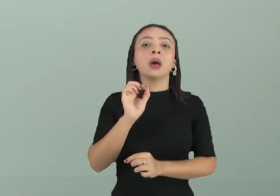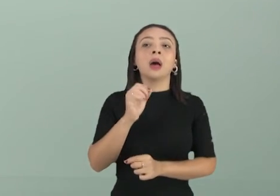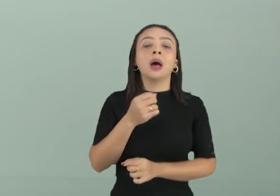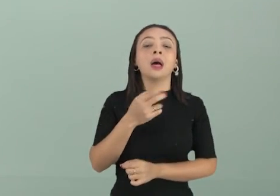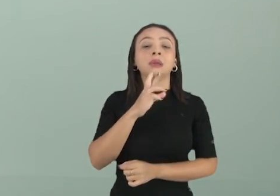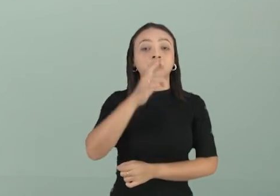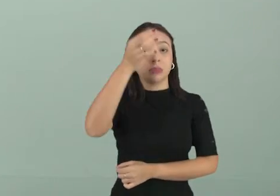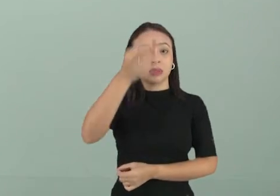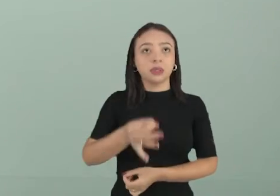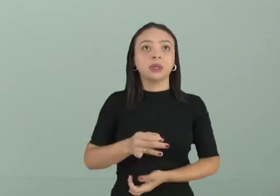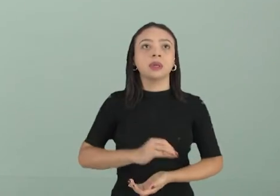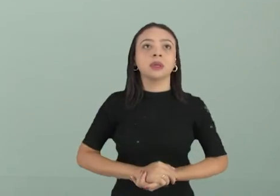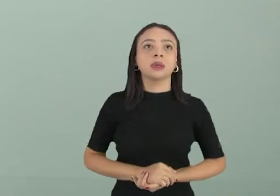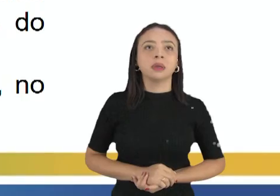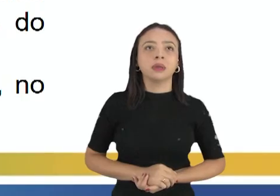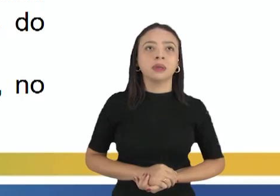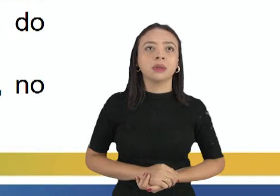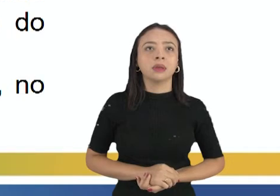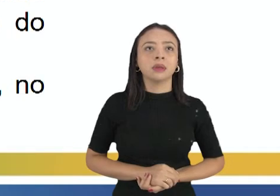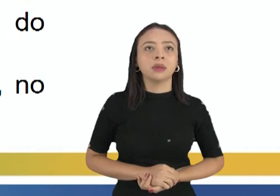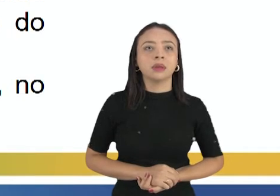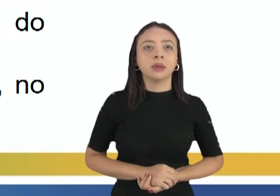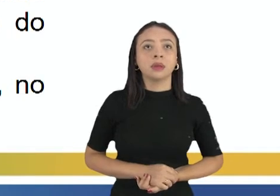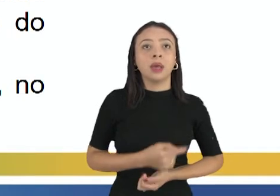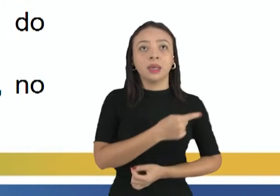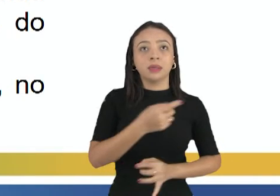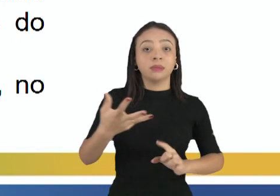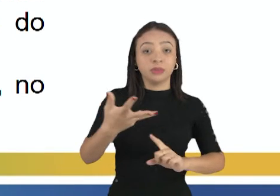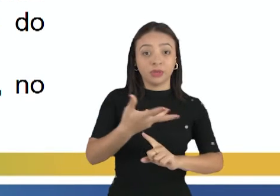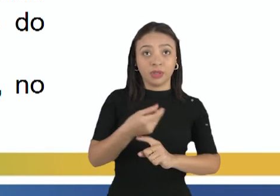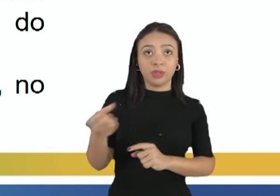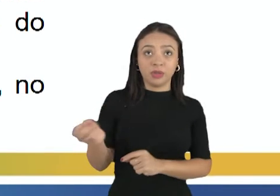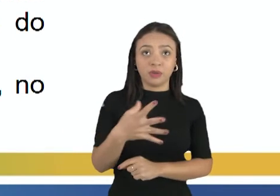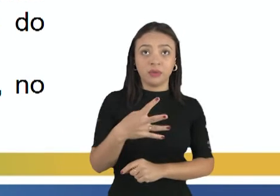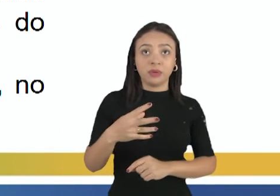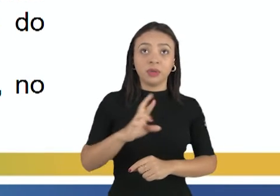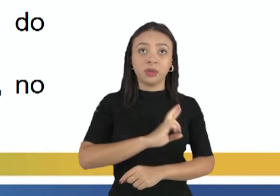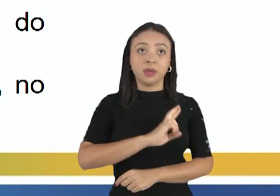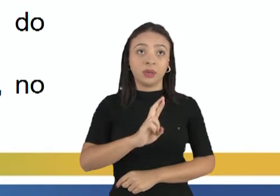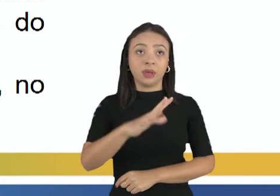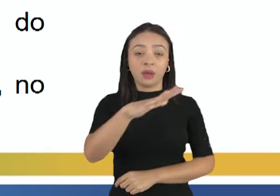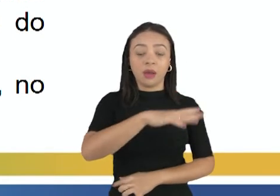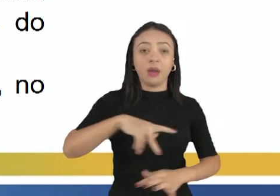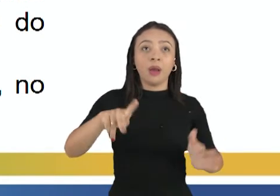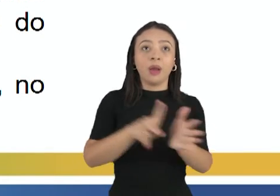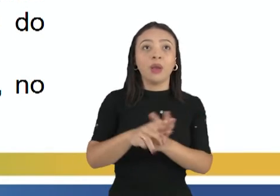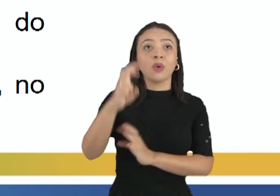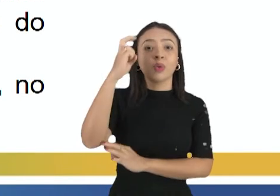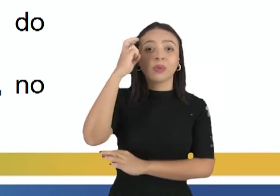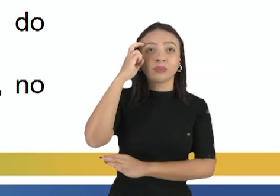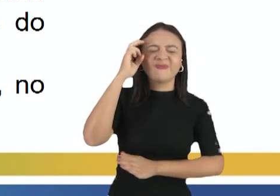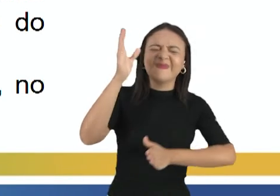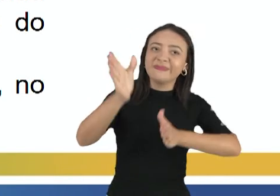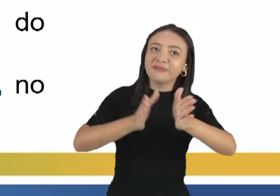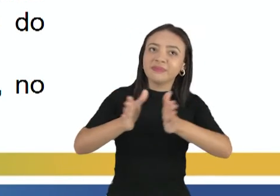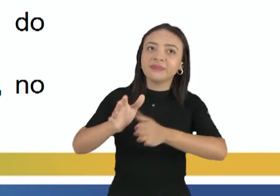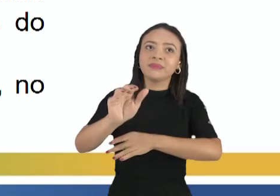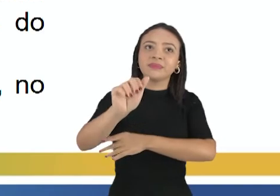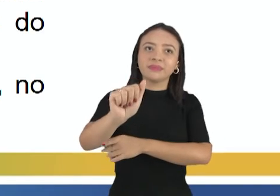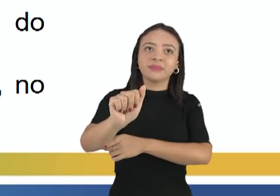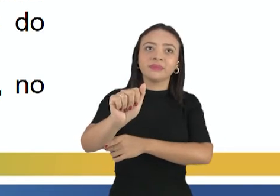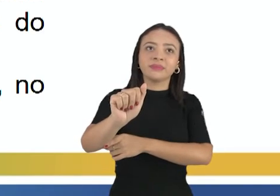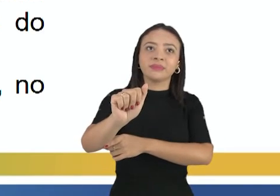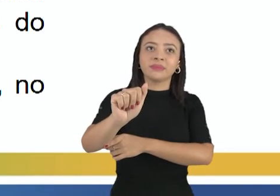nas questões. Próximo. A Semana de Arte Moderna representou no panorama cultural da época